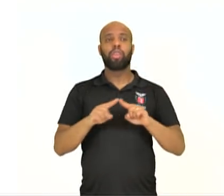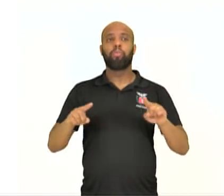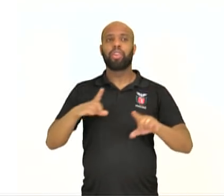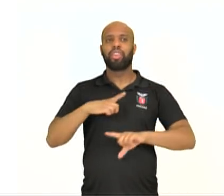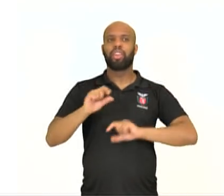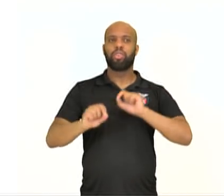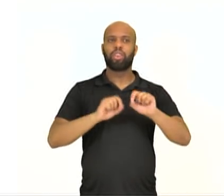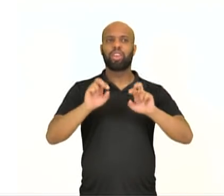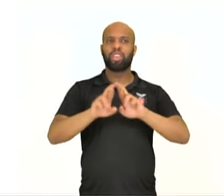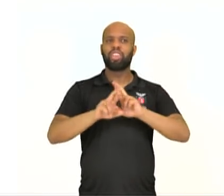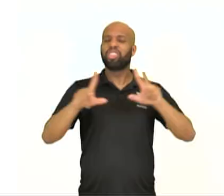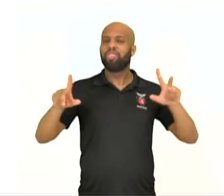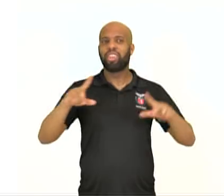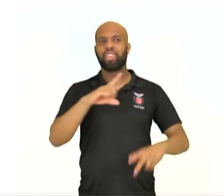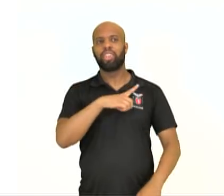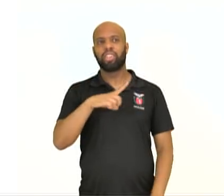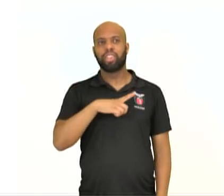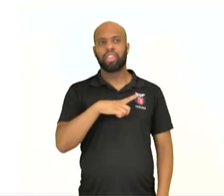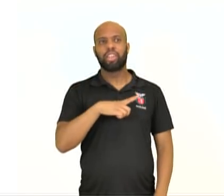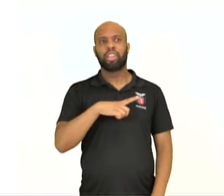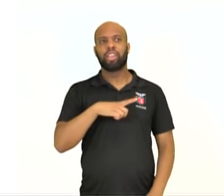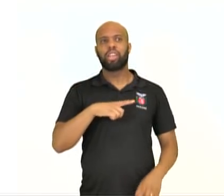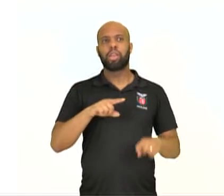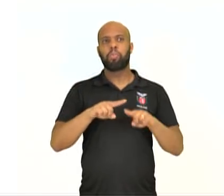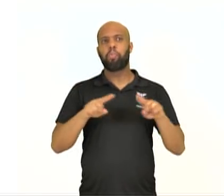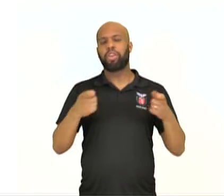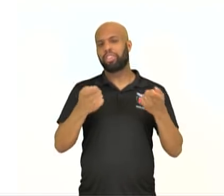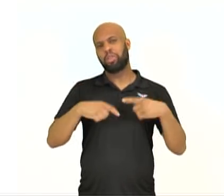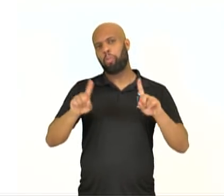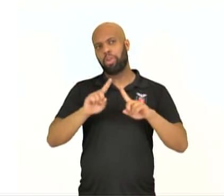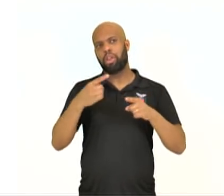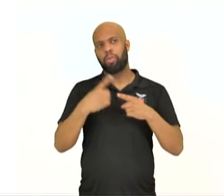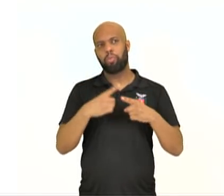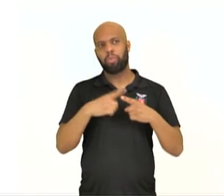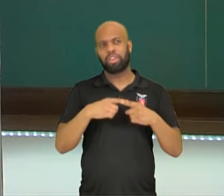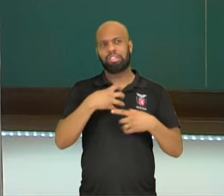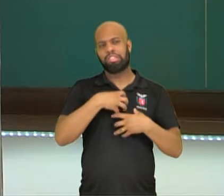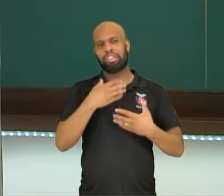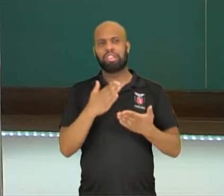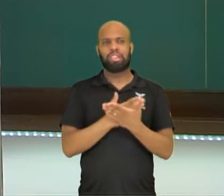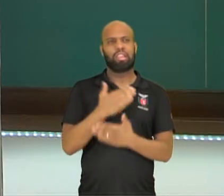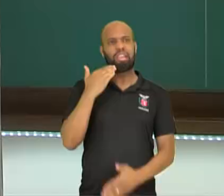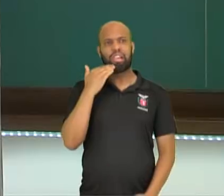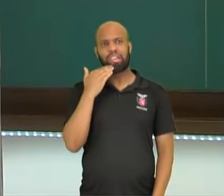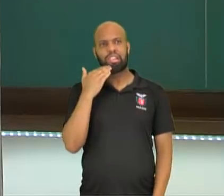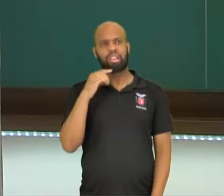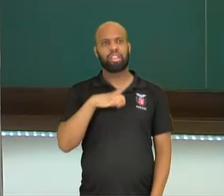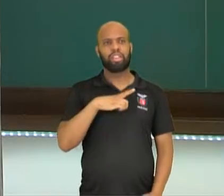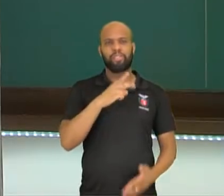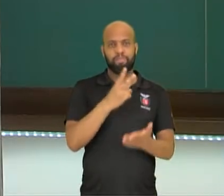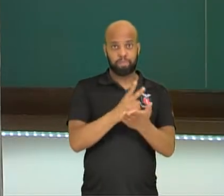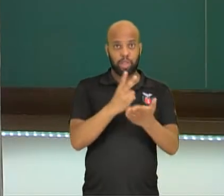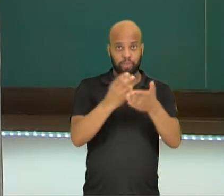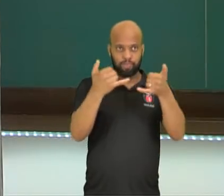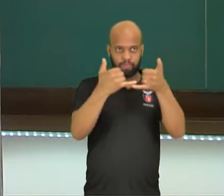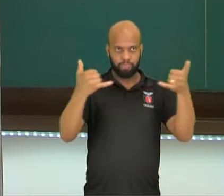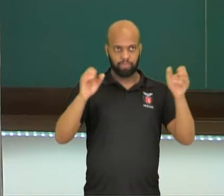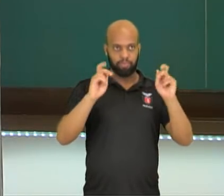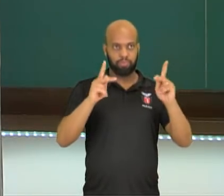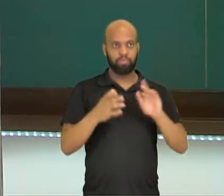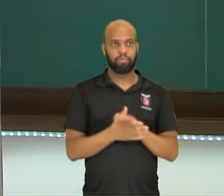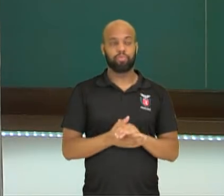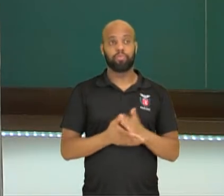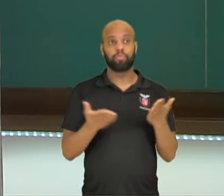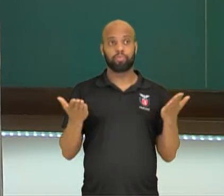uma diferençazinha aqui. Mas não era para ter dado, né? Ele desconfigura, às vezes, era para ficar nessa mesma linha. Agora,